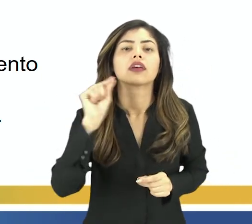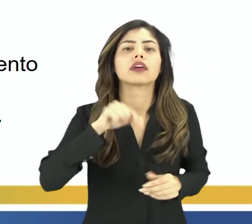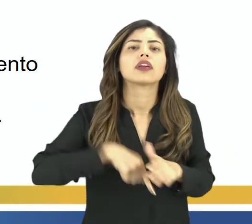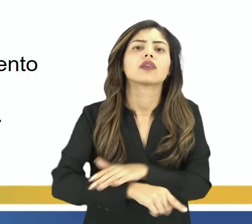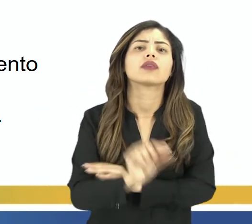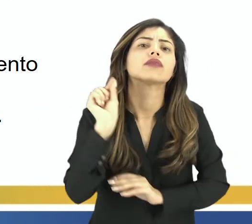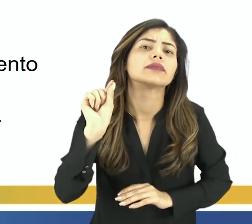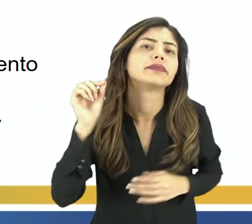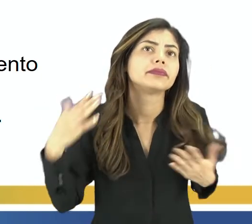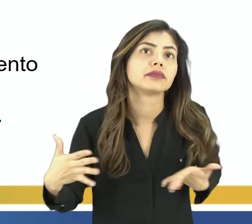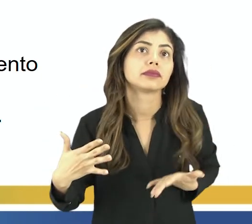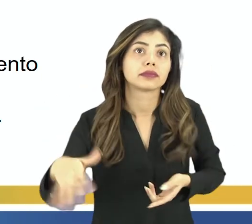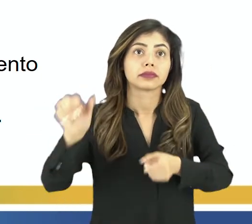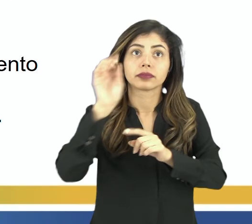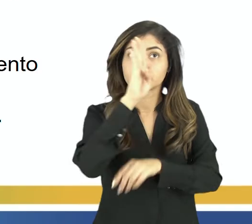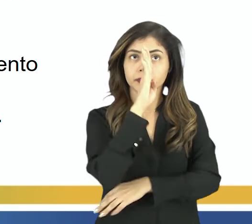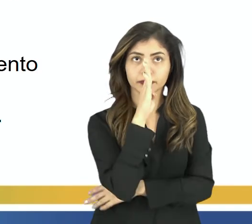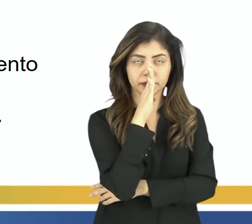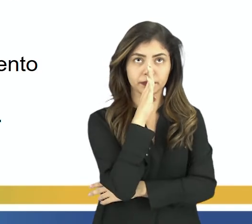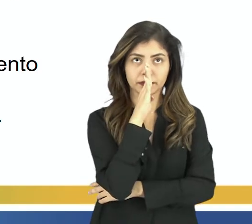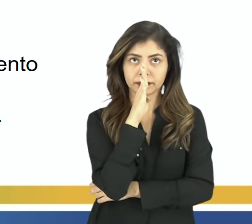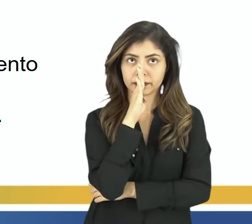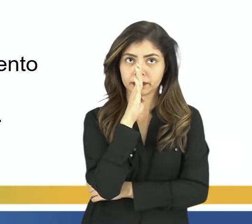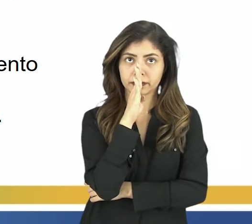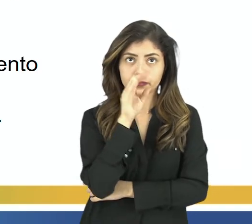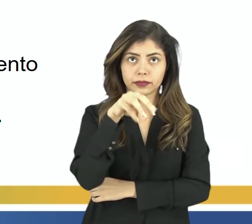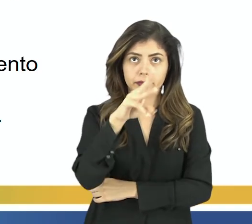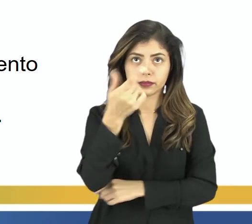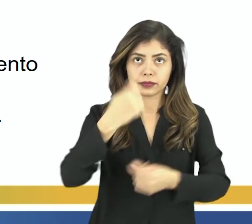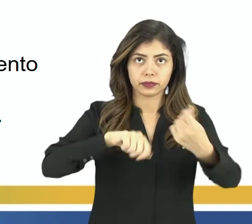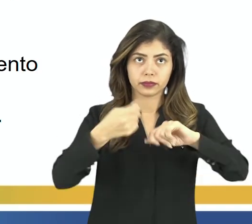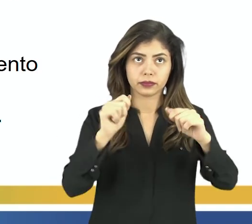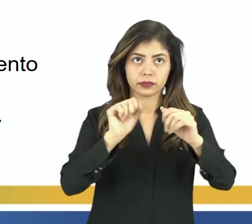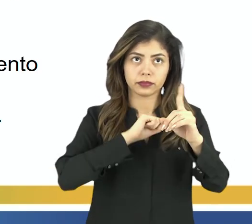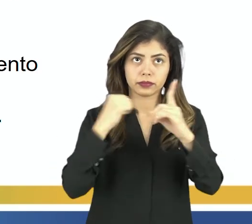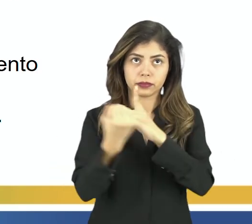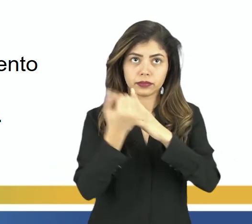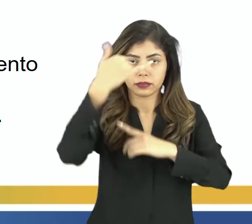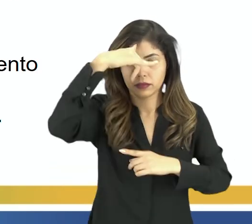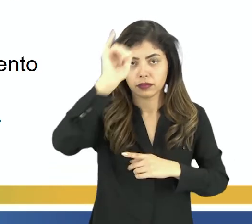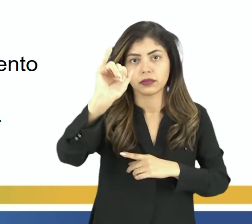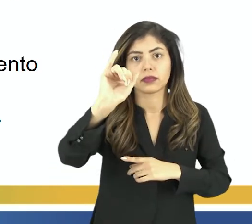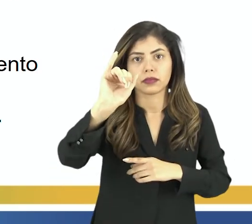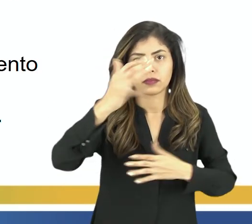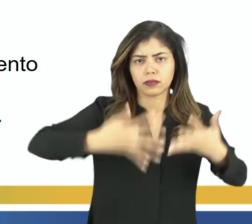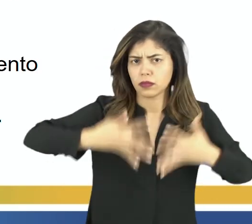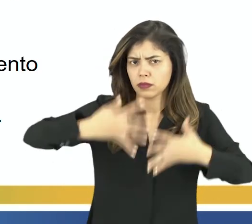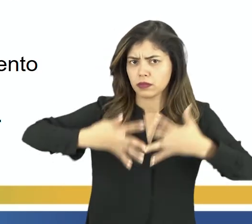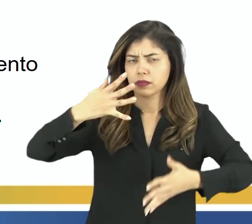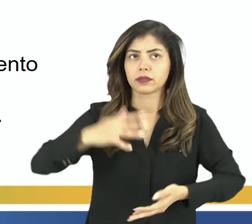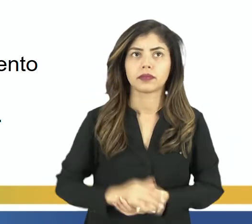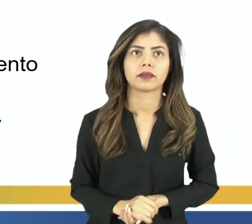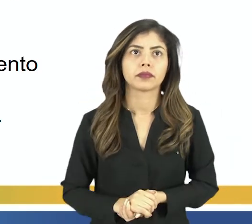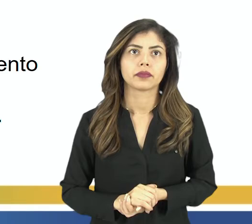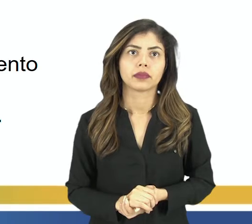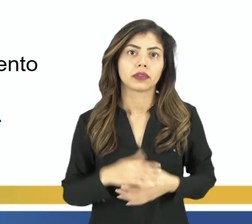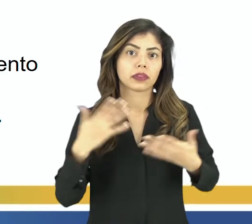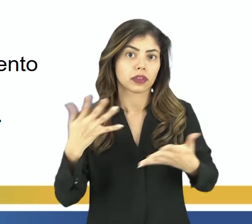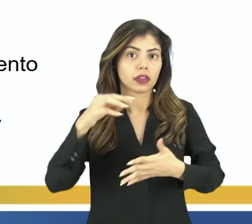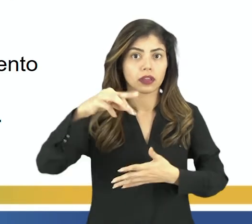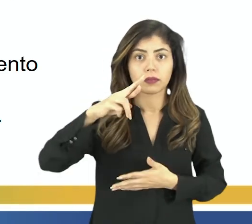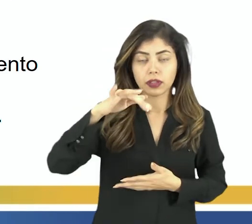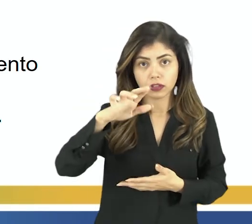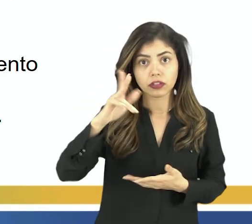outras coisas, silenciar diante das mazelas econômicas sociais para evitar conflitos. Ora, o Martin